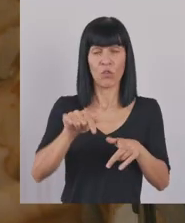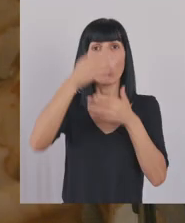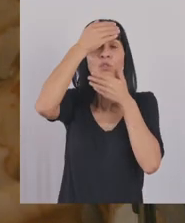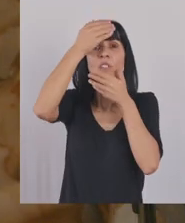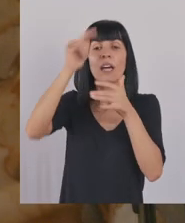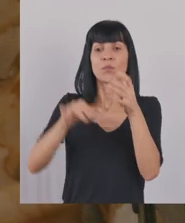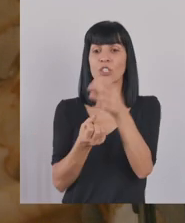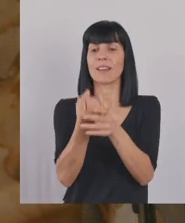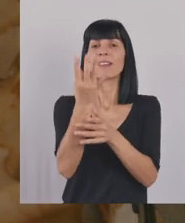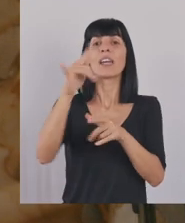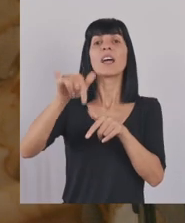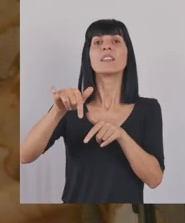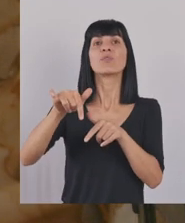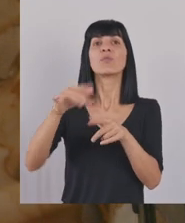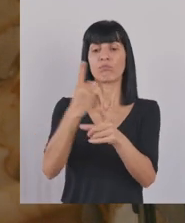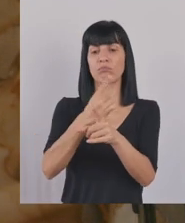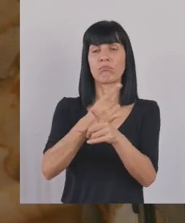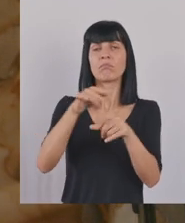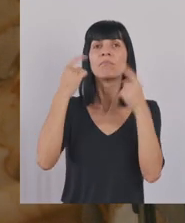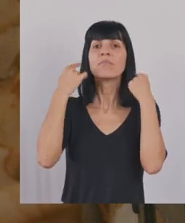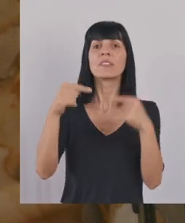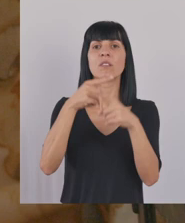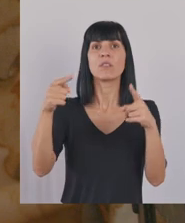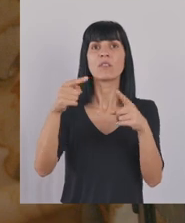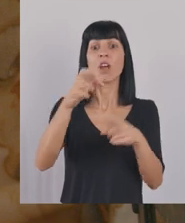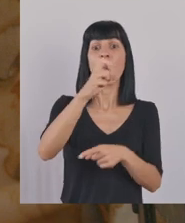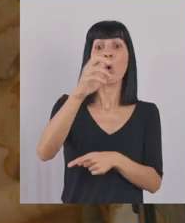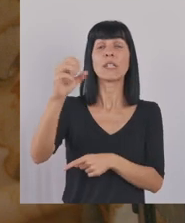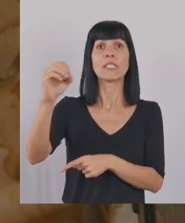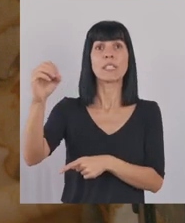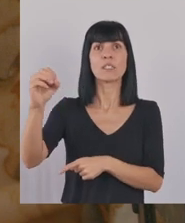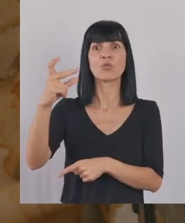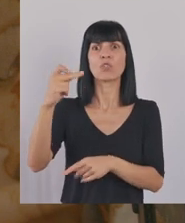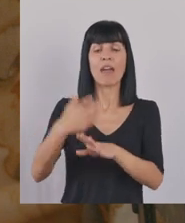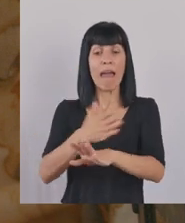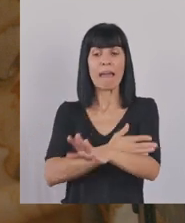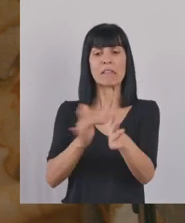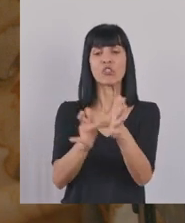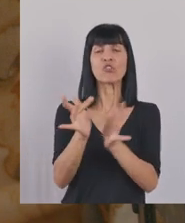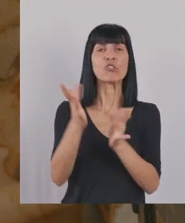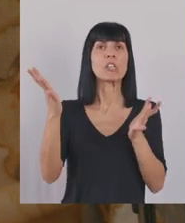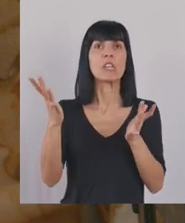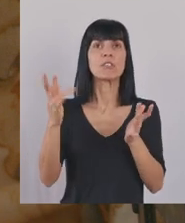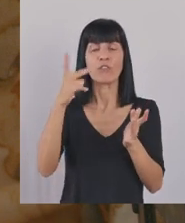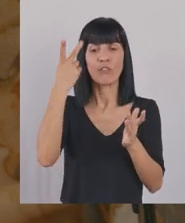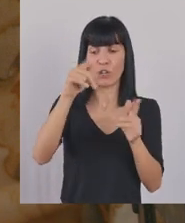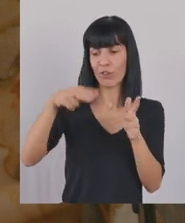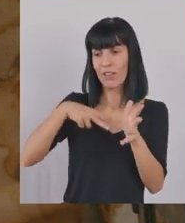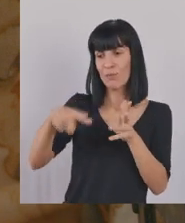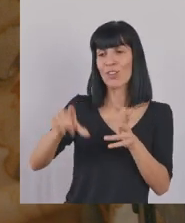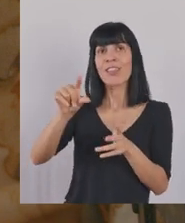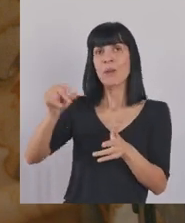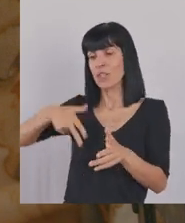Foram os árabes é que fizeram esta criação deste instrumento. 800 anos antes da Era de Cristo, quando eles habitaram na Península